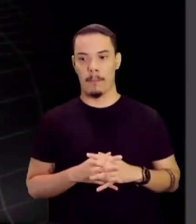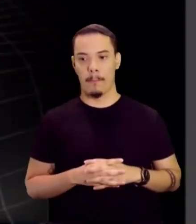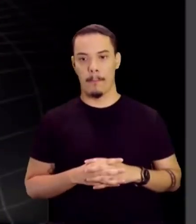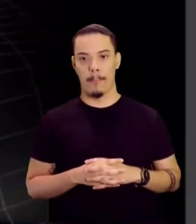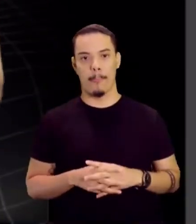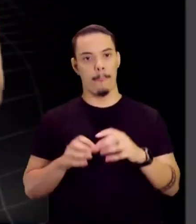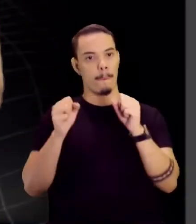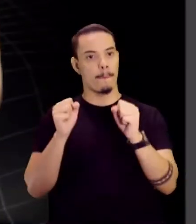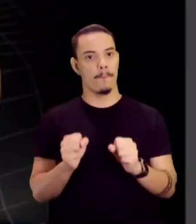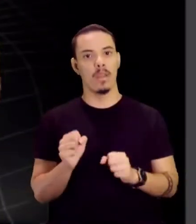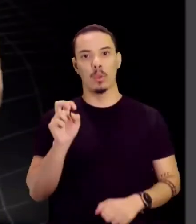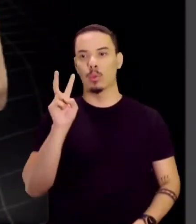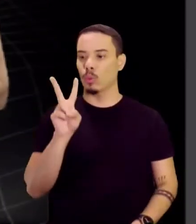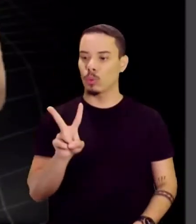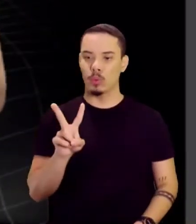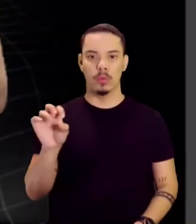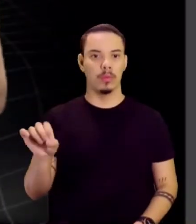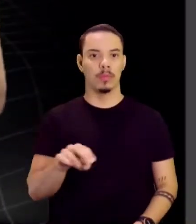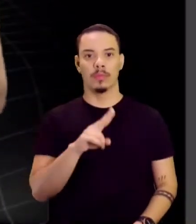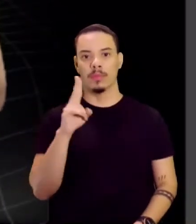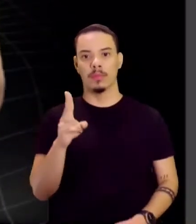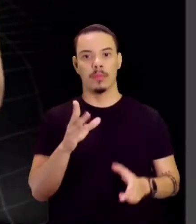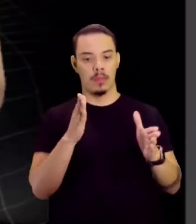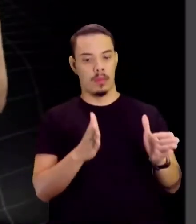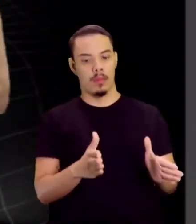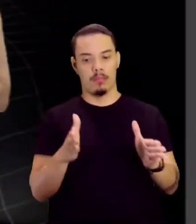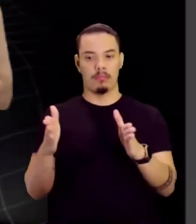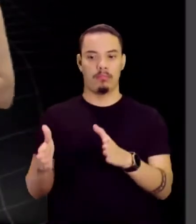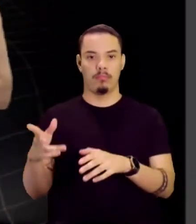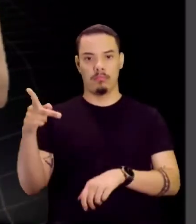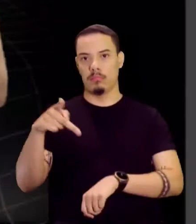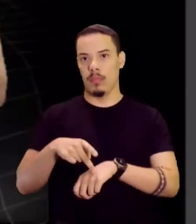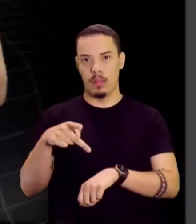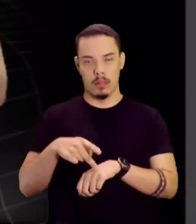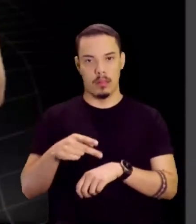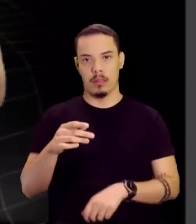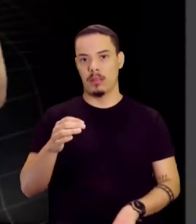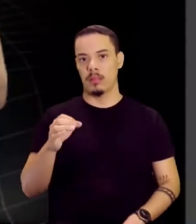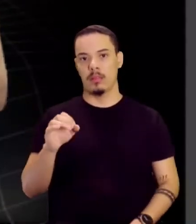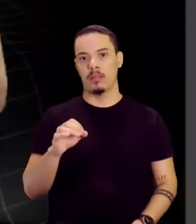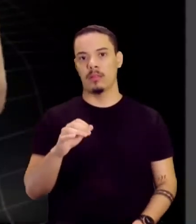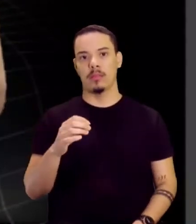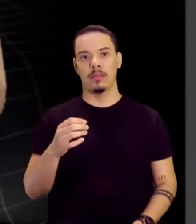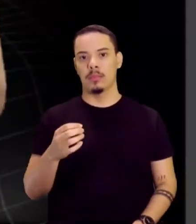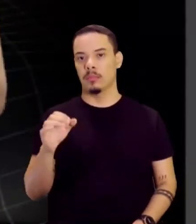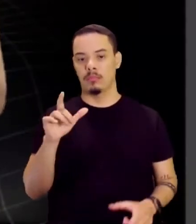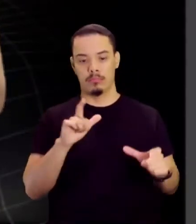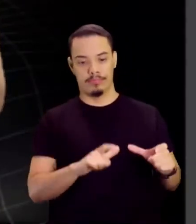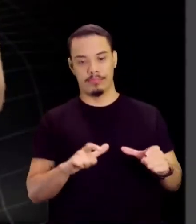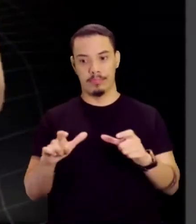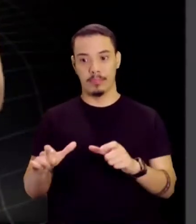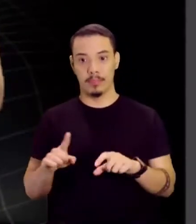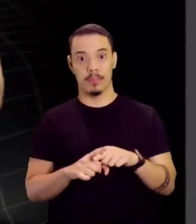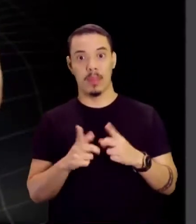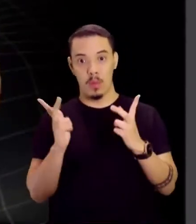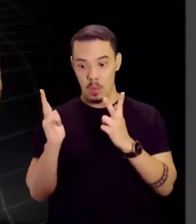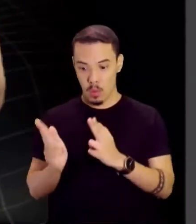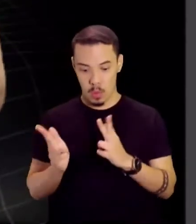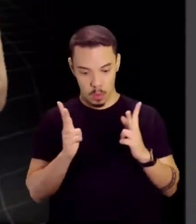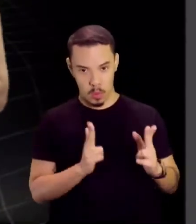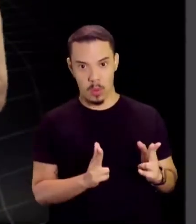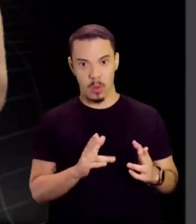Podia ser duas esferas, podia ser dois blocos de pedra retangular, né, paralelepípedo, desde que sejam os dois de mesmo